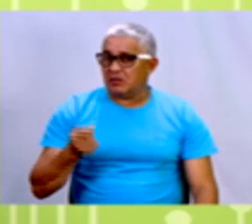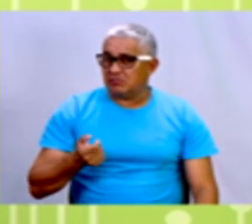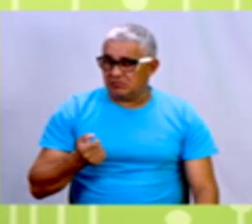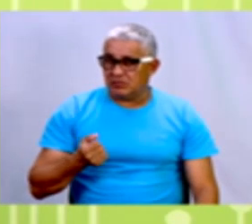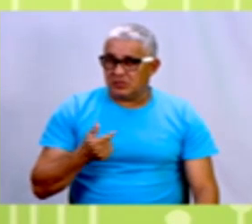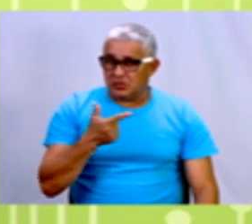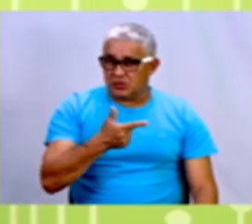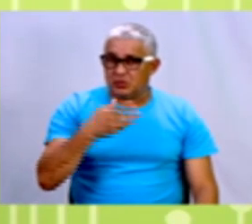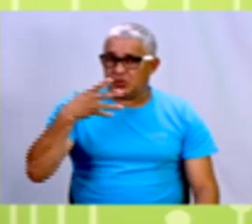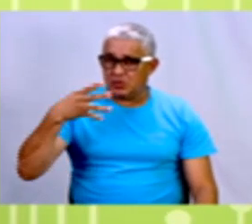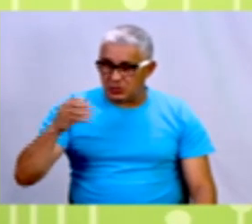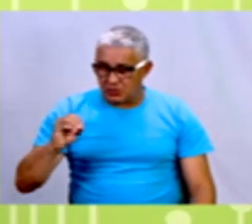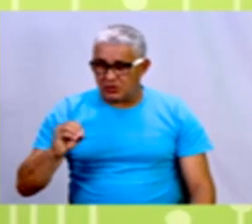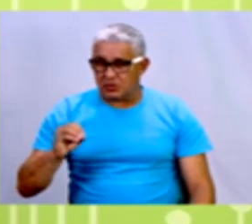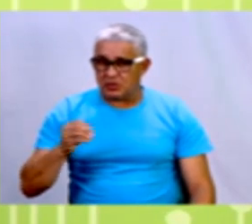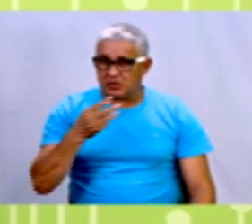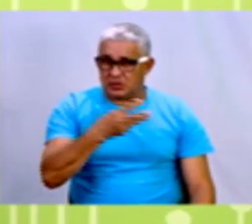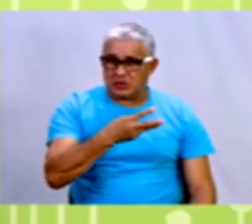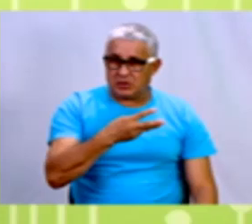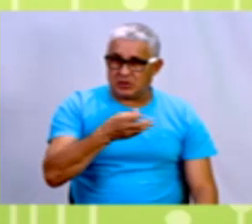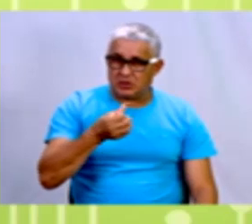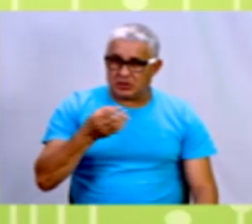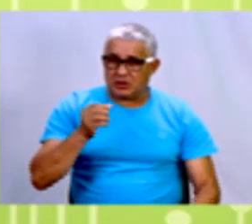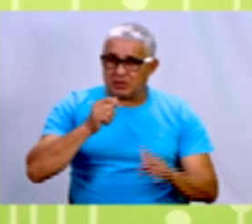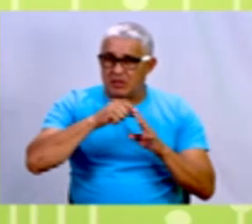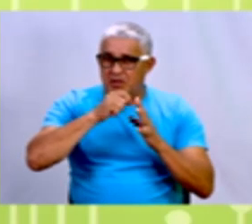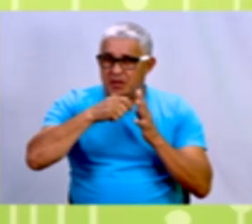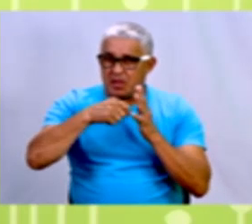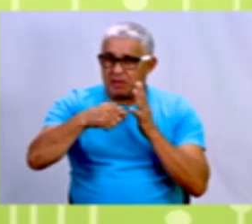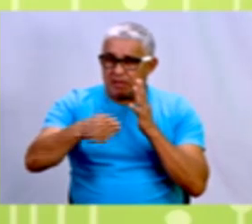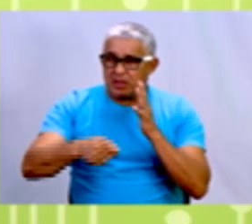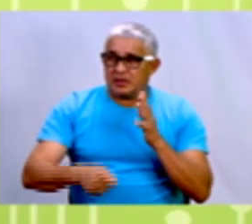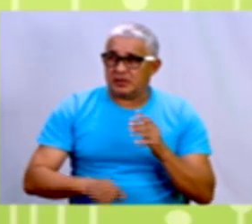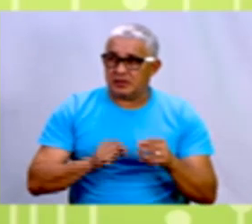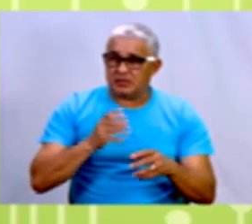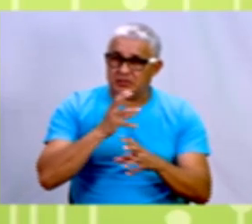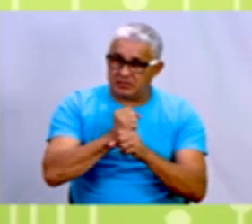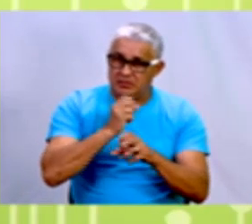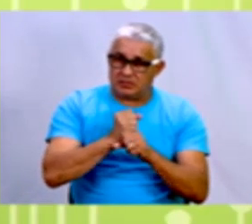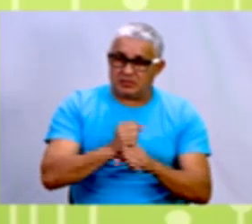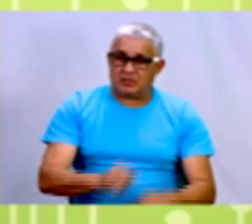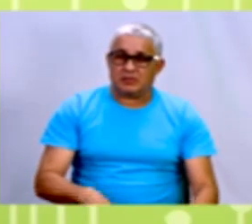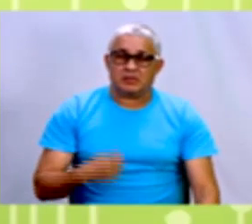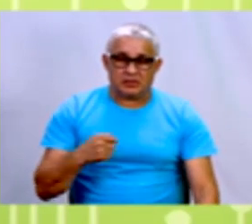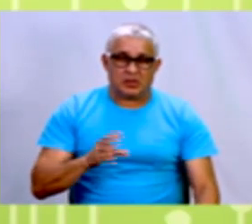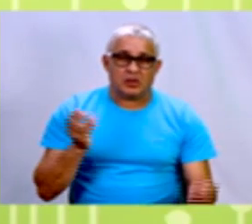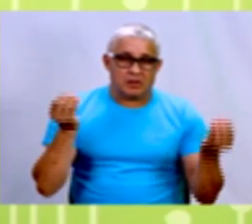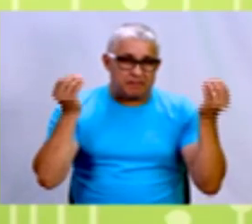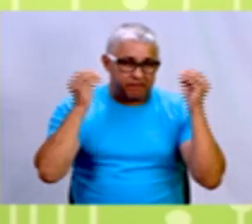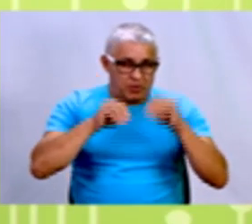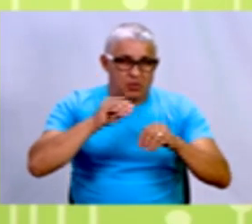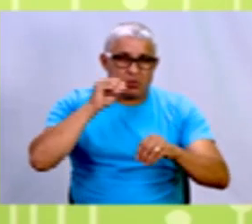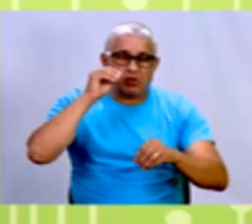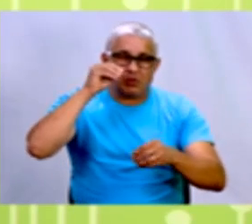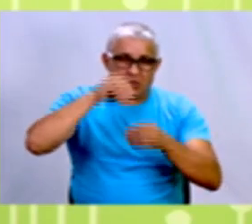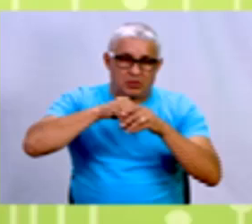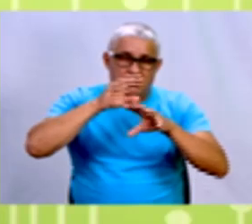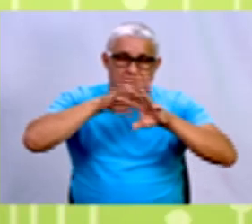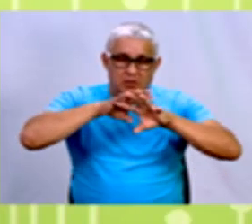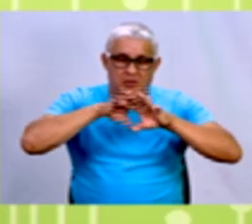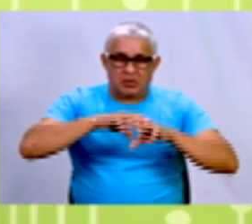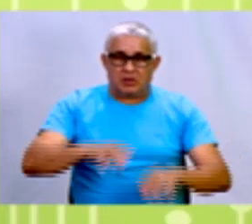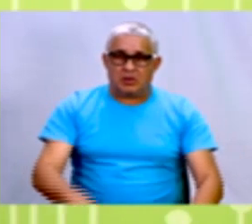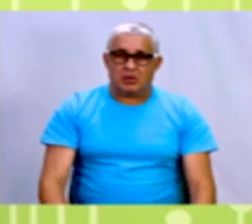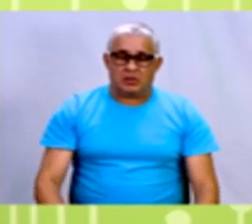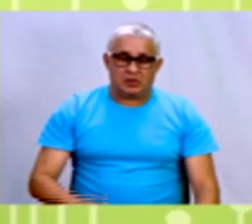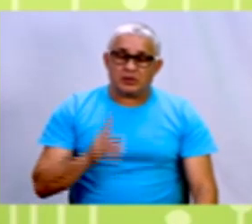de 240, 360 meses, então... Quando a gente vai fazer esses cálculos, a gente tem que colocar isso na fórmula mesmo, porque senão fica